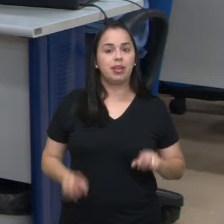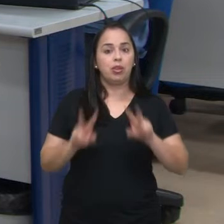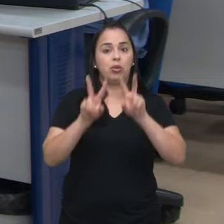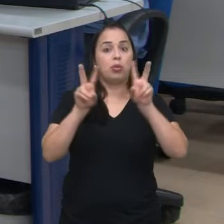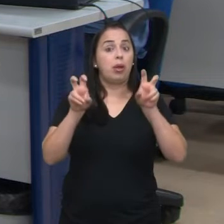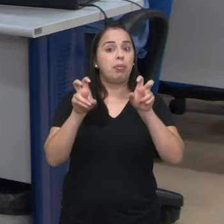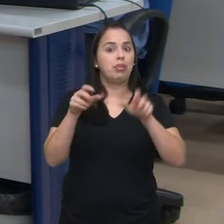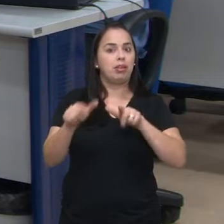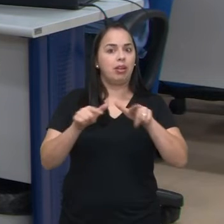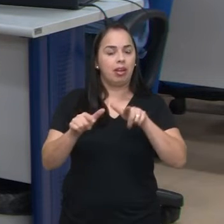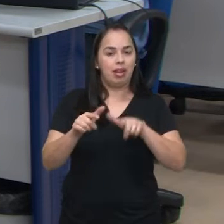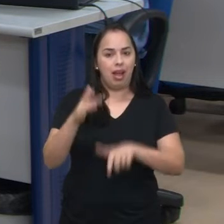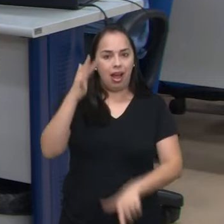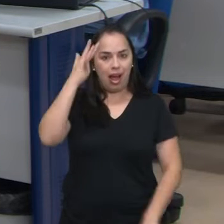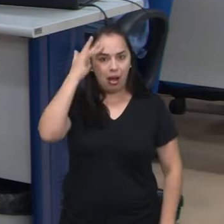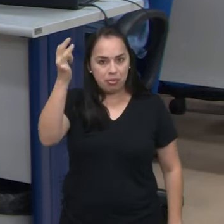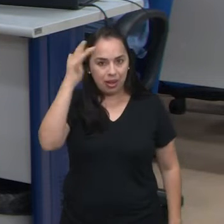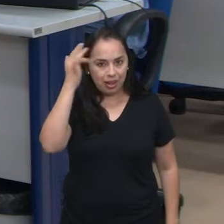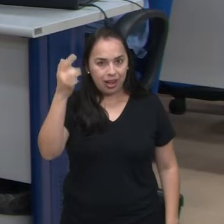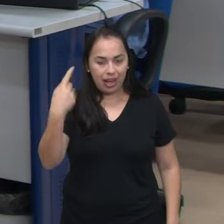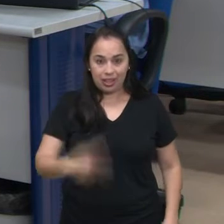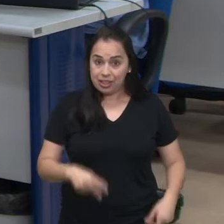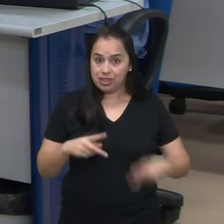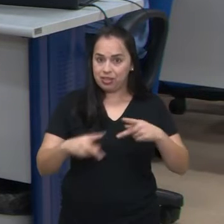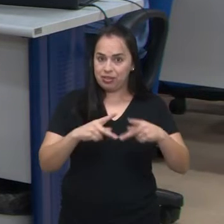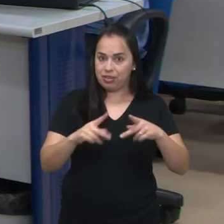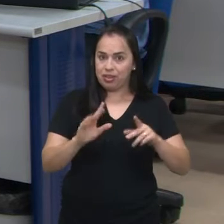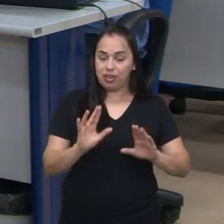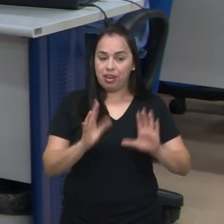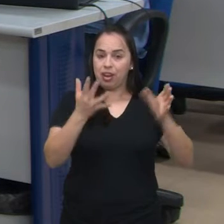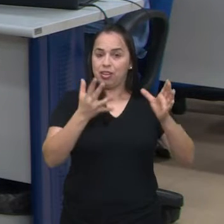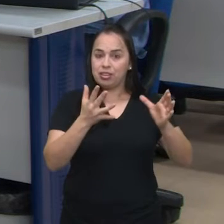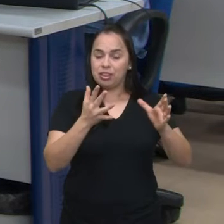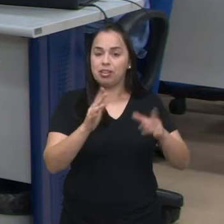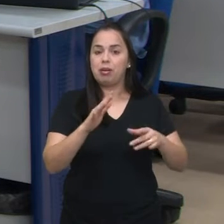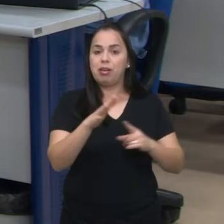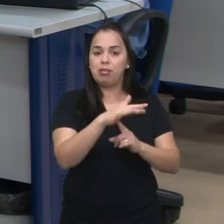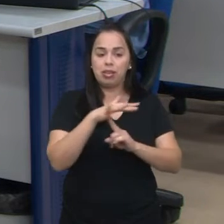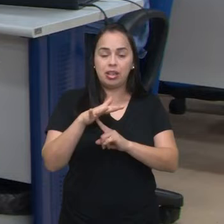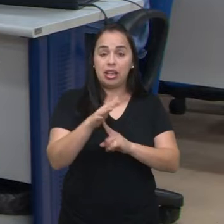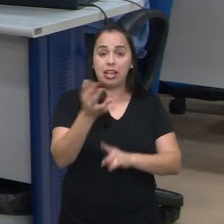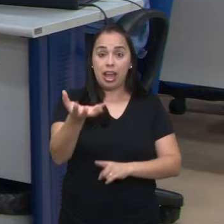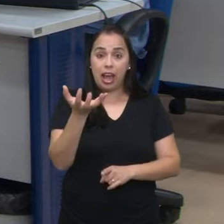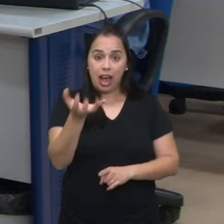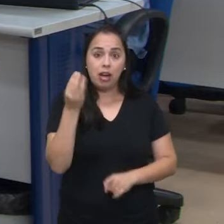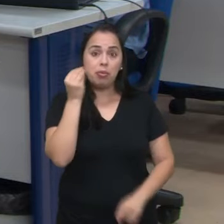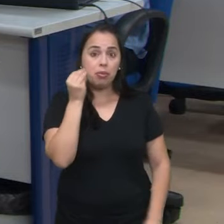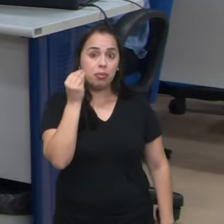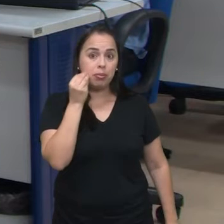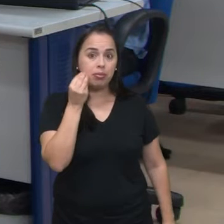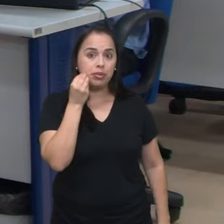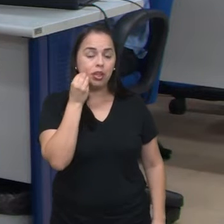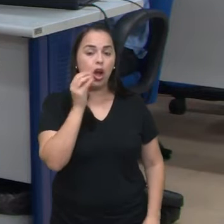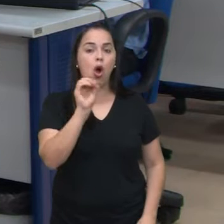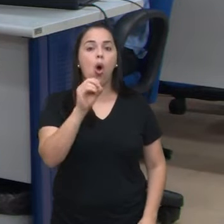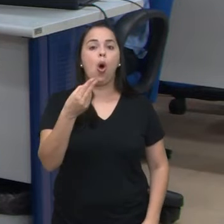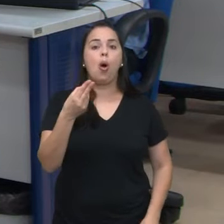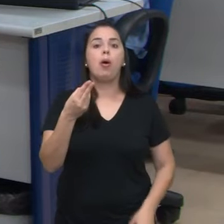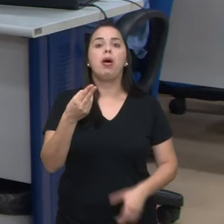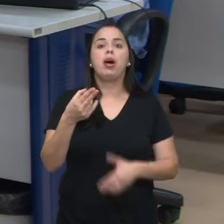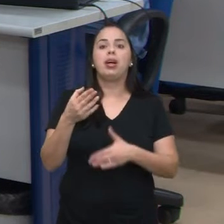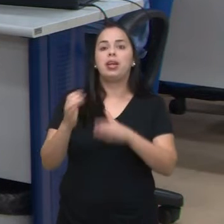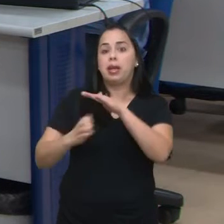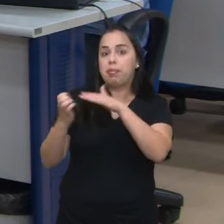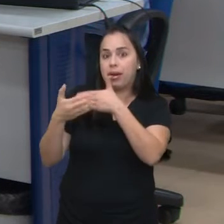o que ainda não tema do emprego amanhã São José dos Campos vai realizar uma feira voltada para quem busca oportunidades ou